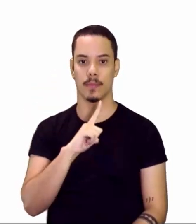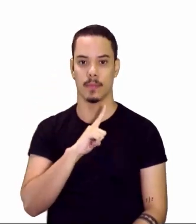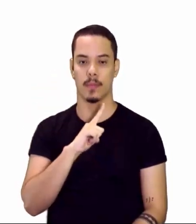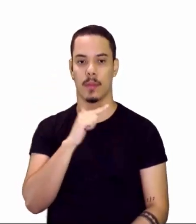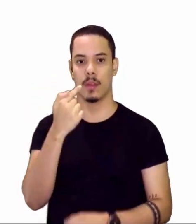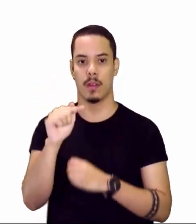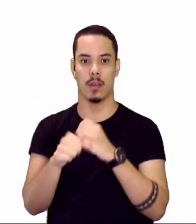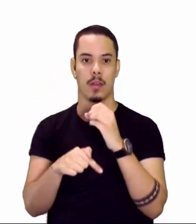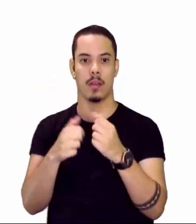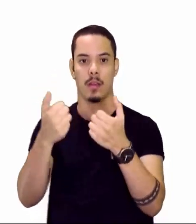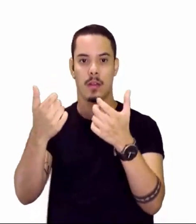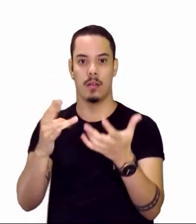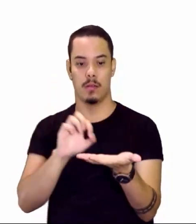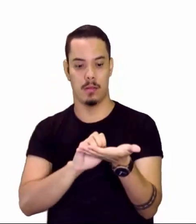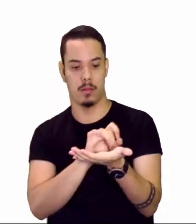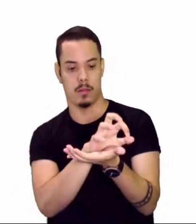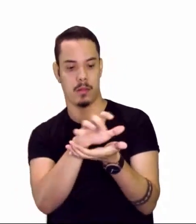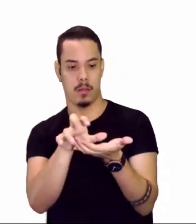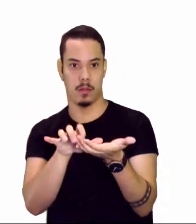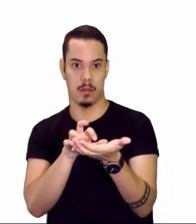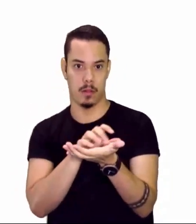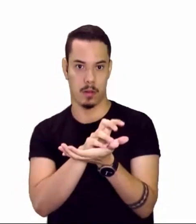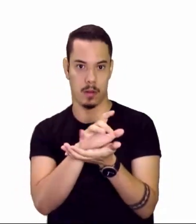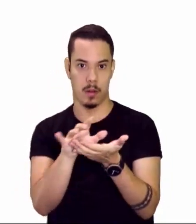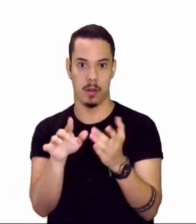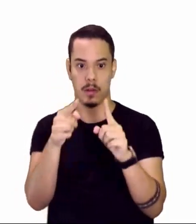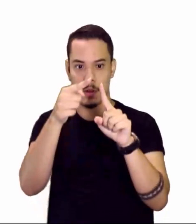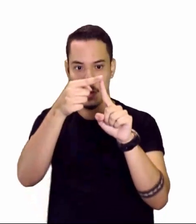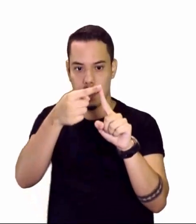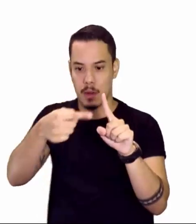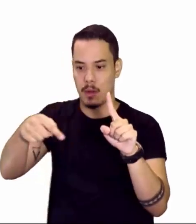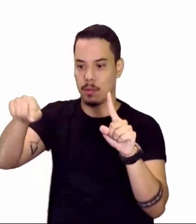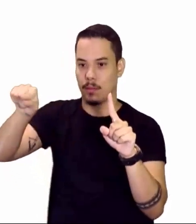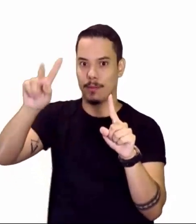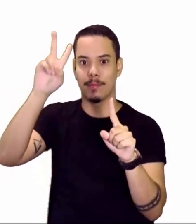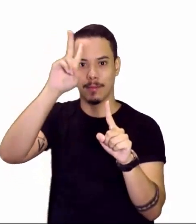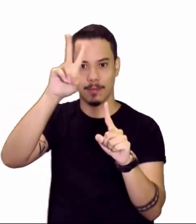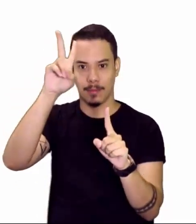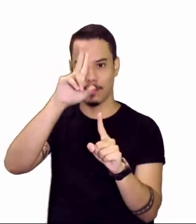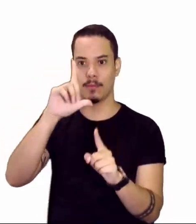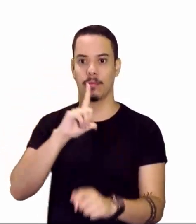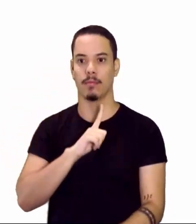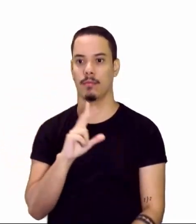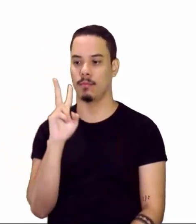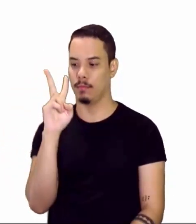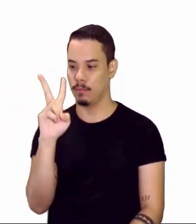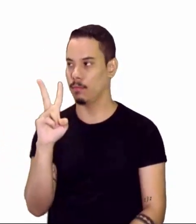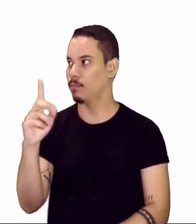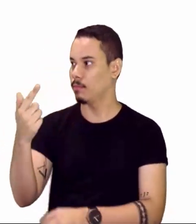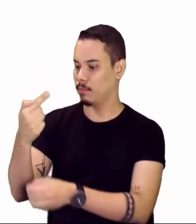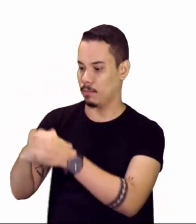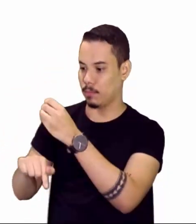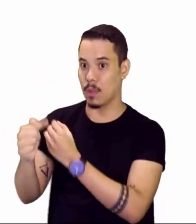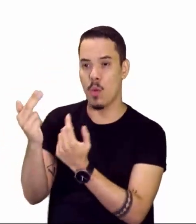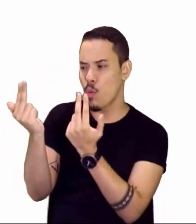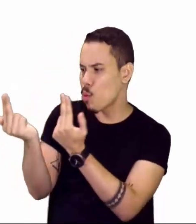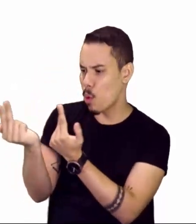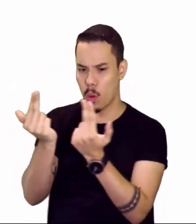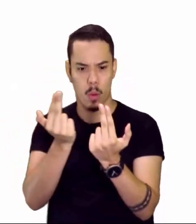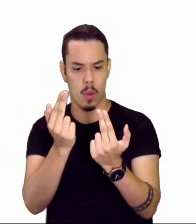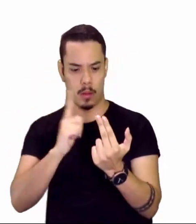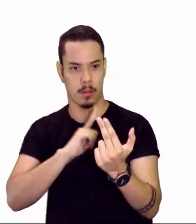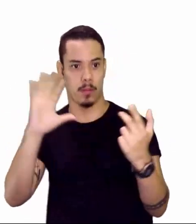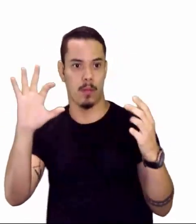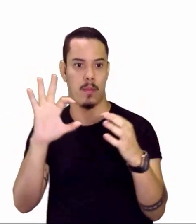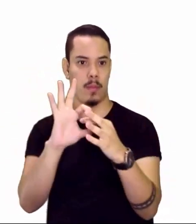que nós chamamos como geometria angular. O que nós temos? Ela tem dois átomos iguais ligados